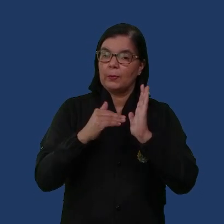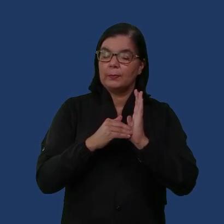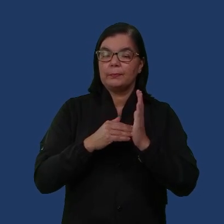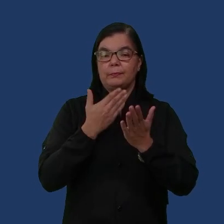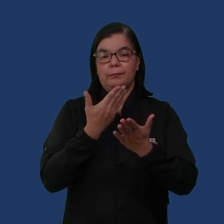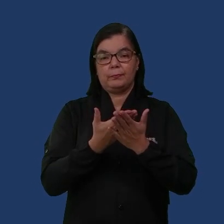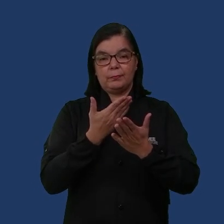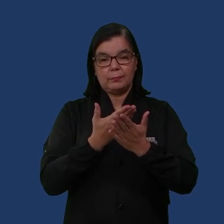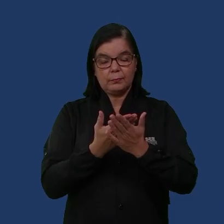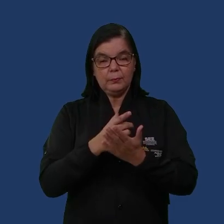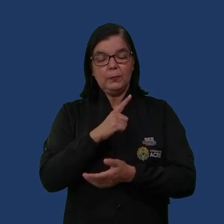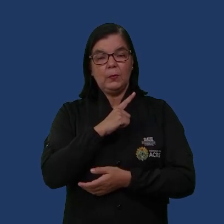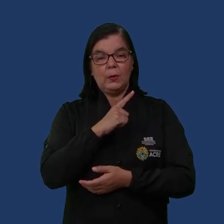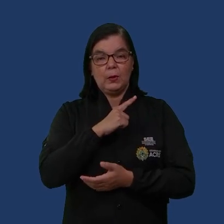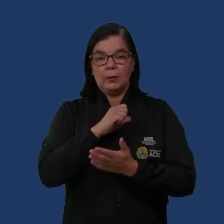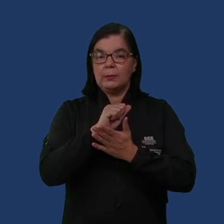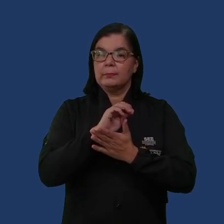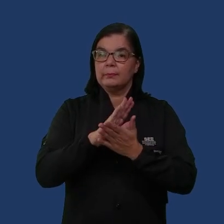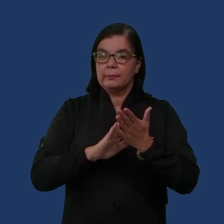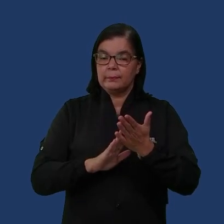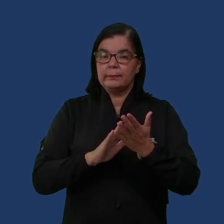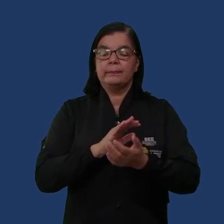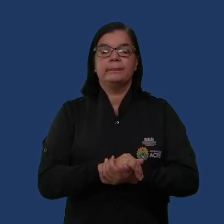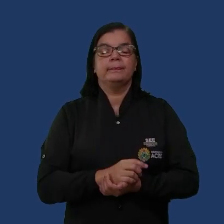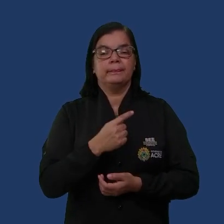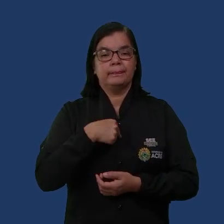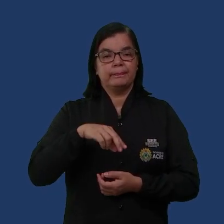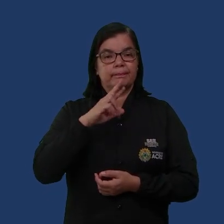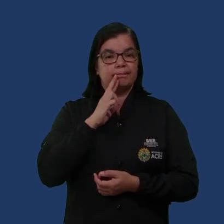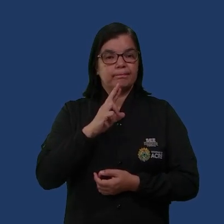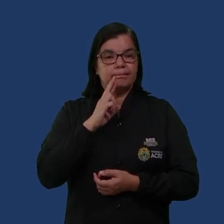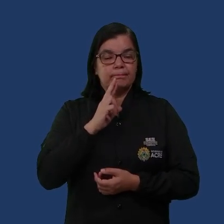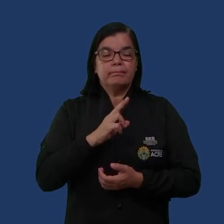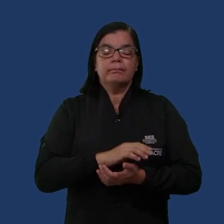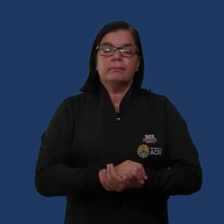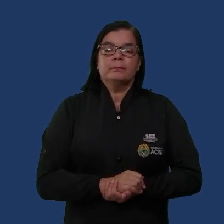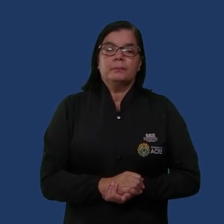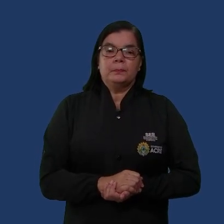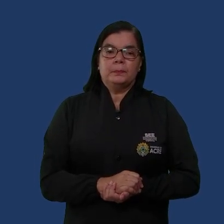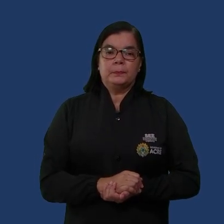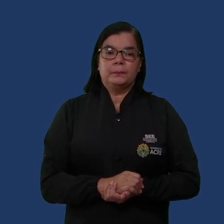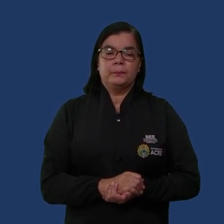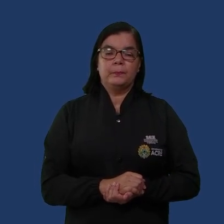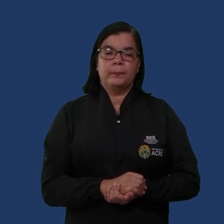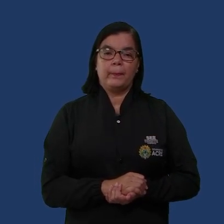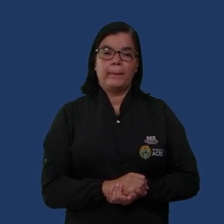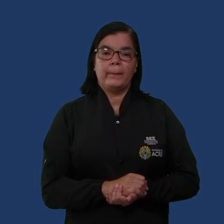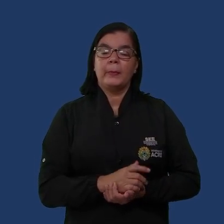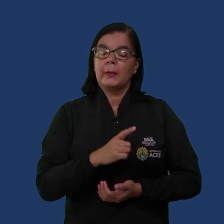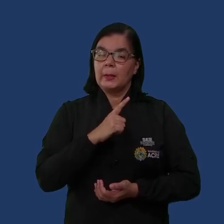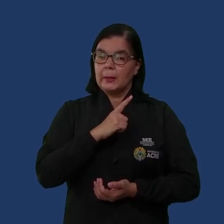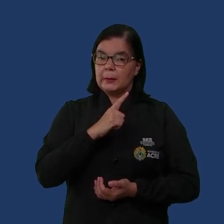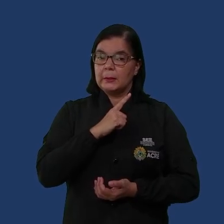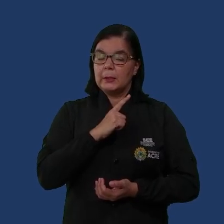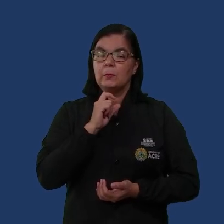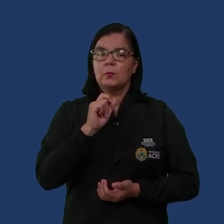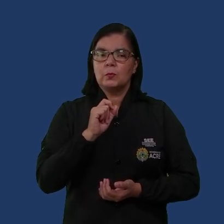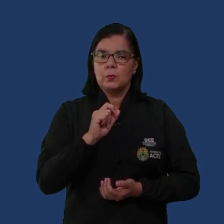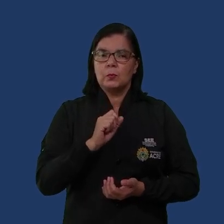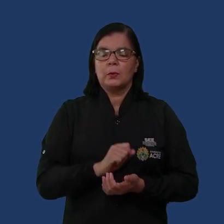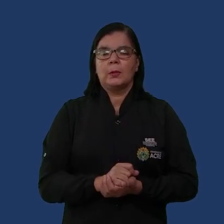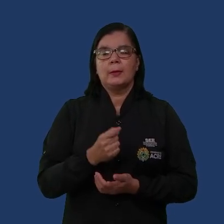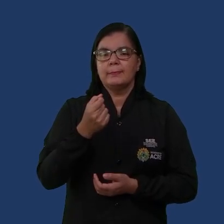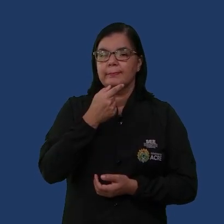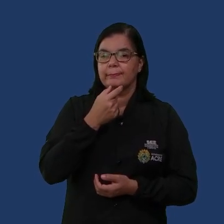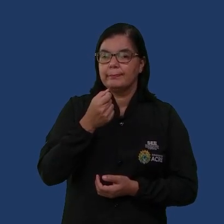aula a gente tem uma atividade para ser feita, tá? Aqui a gente tem uma